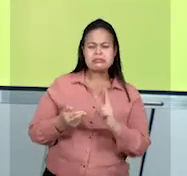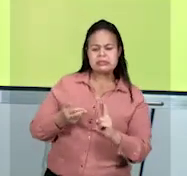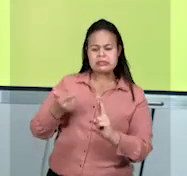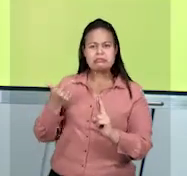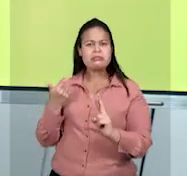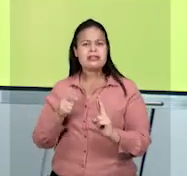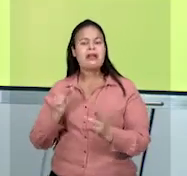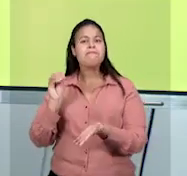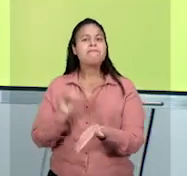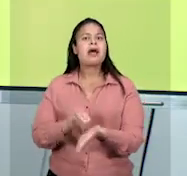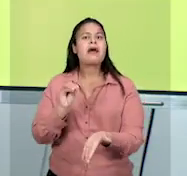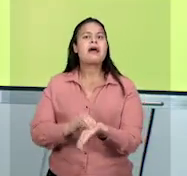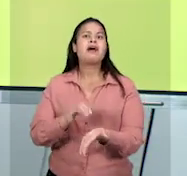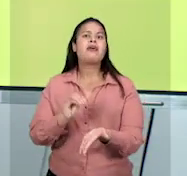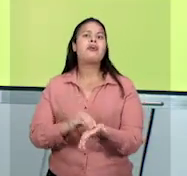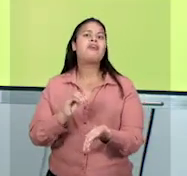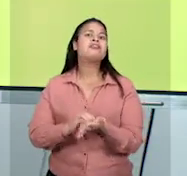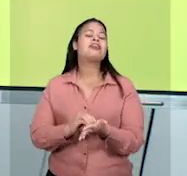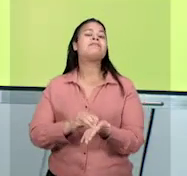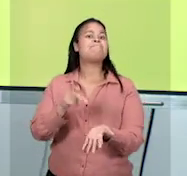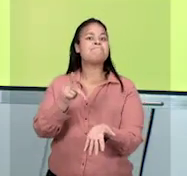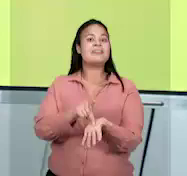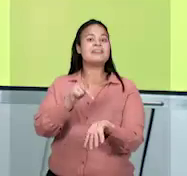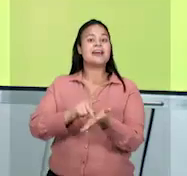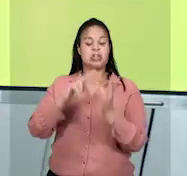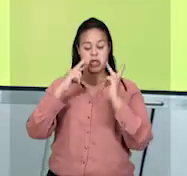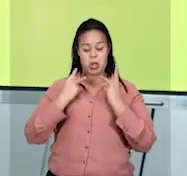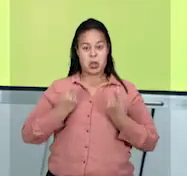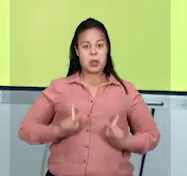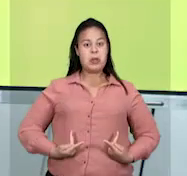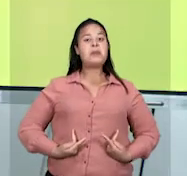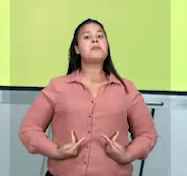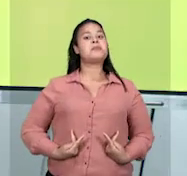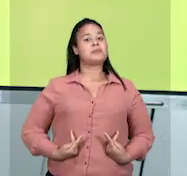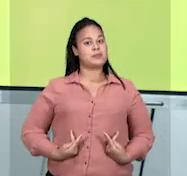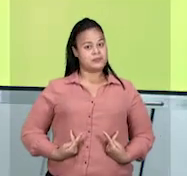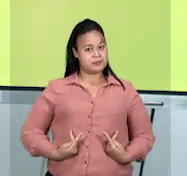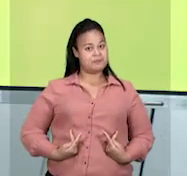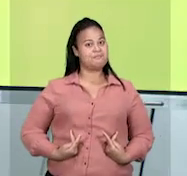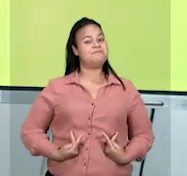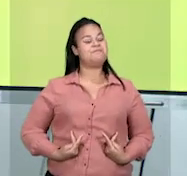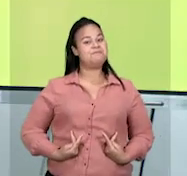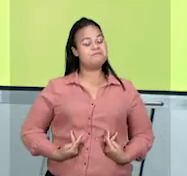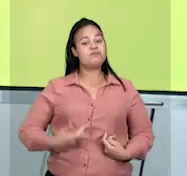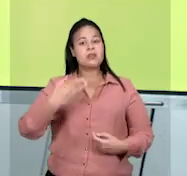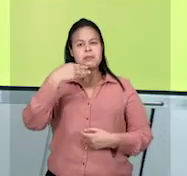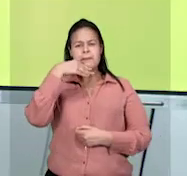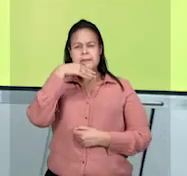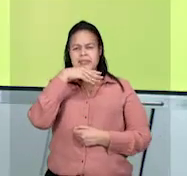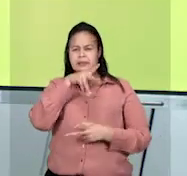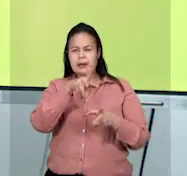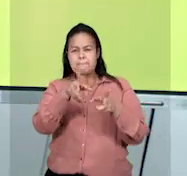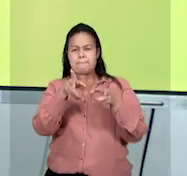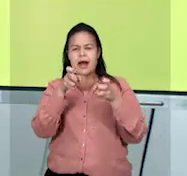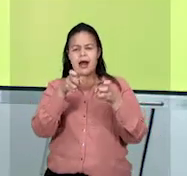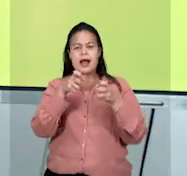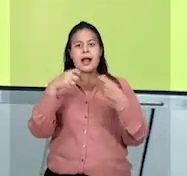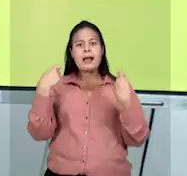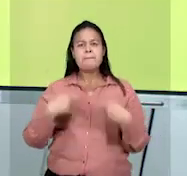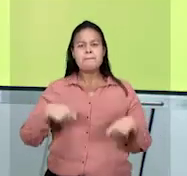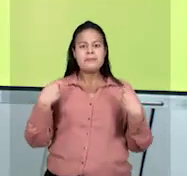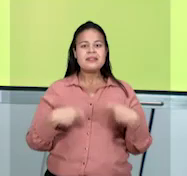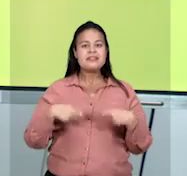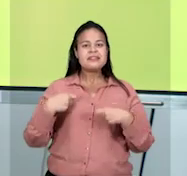mais àquela realidade do homem. Então, quando nós percebemos a necessidade de uma